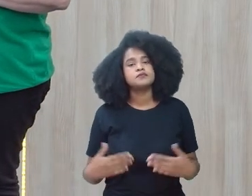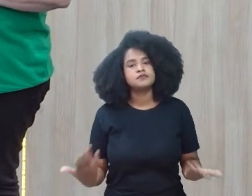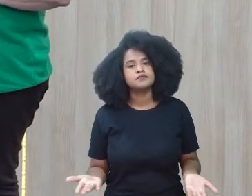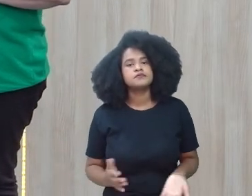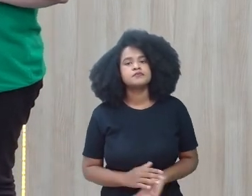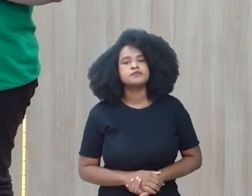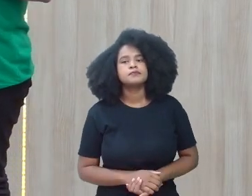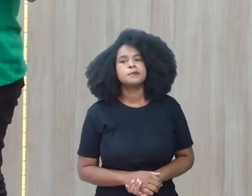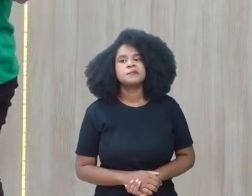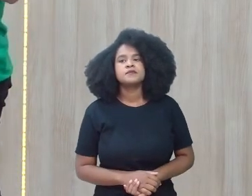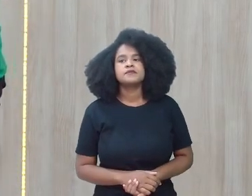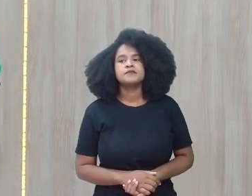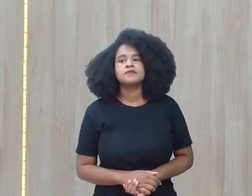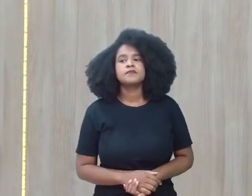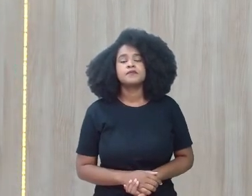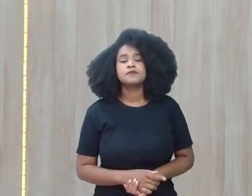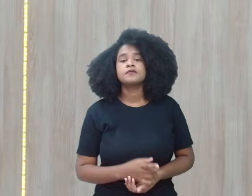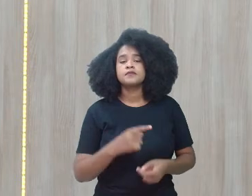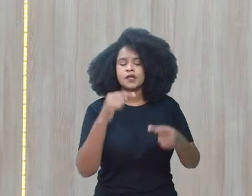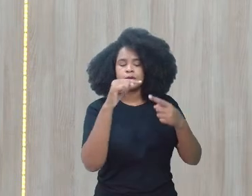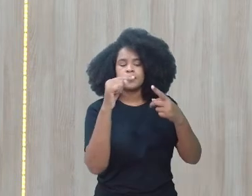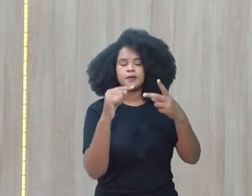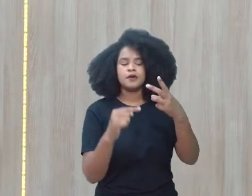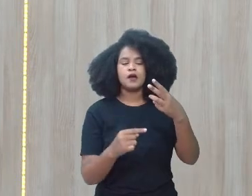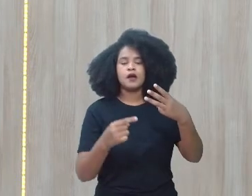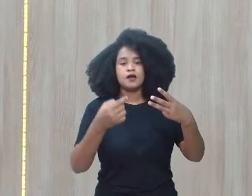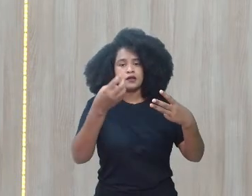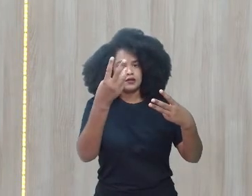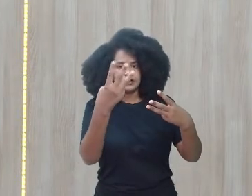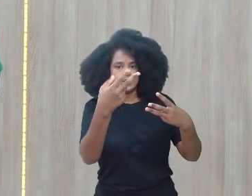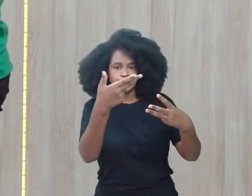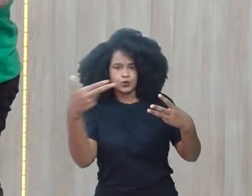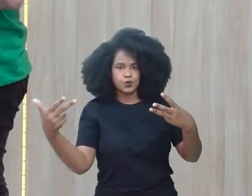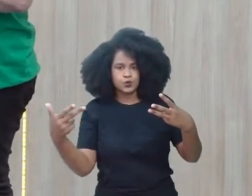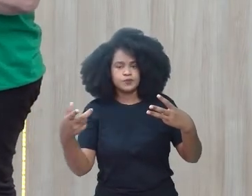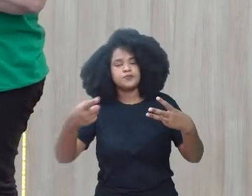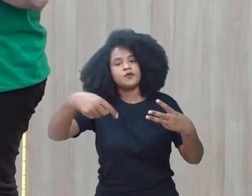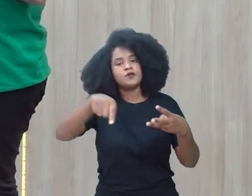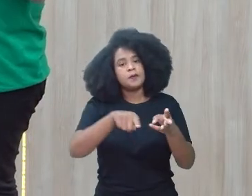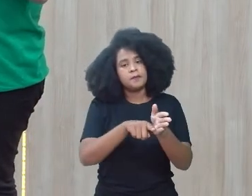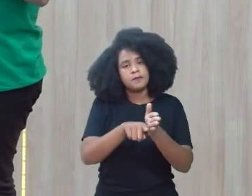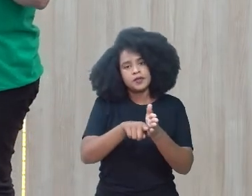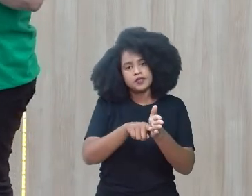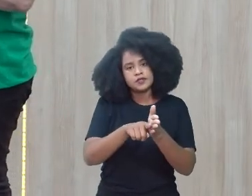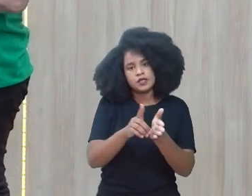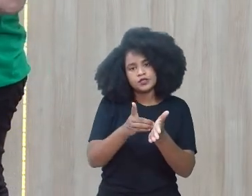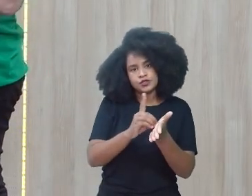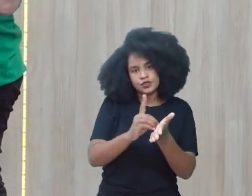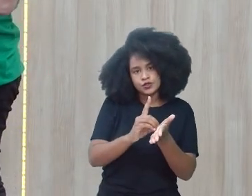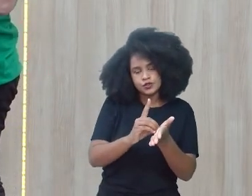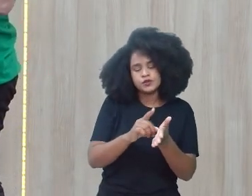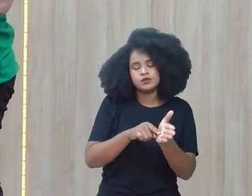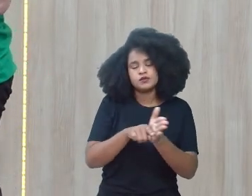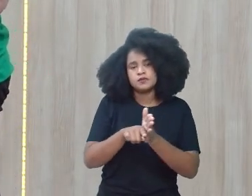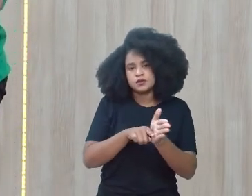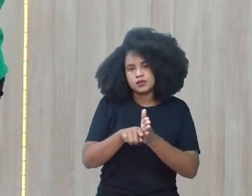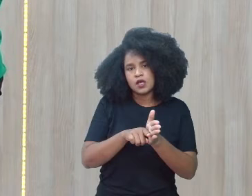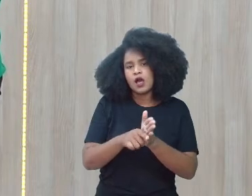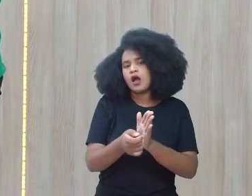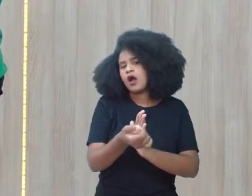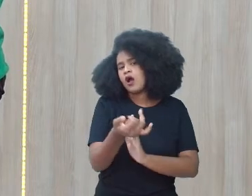Então, eu trouxe aqui 3 questões para vocês. Procure no dicionário, agora não dá tempo, não é?